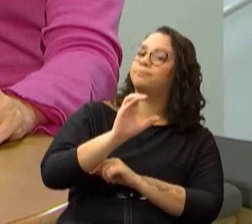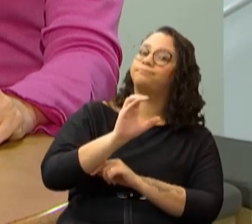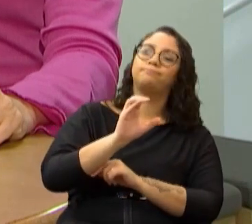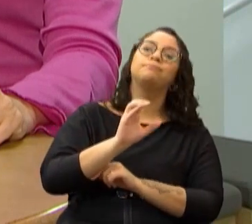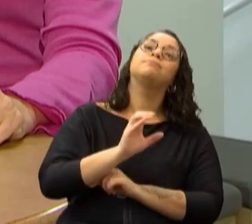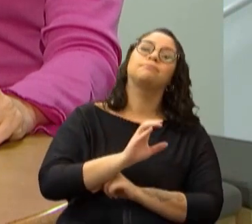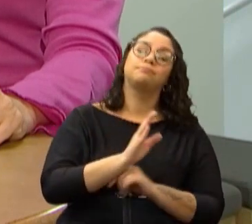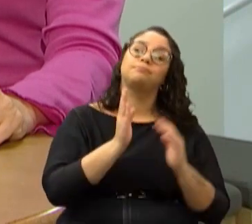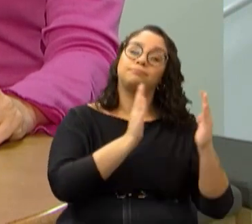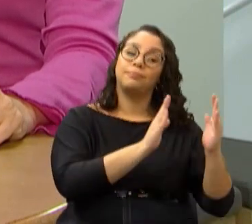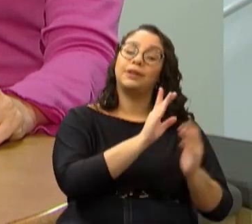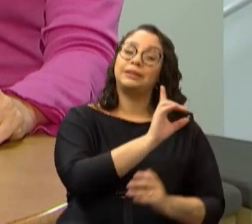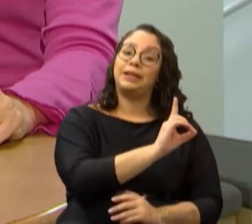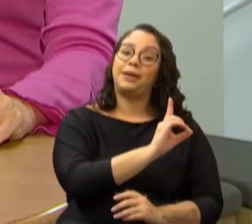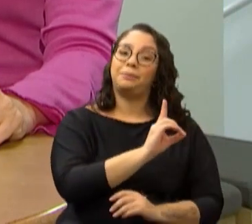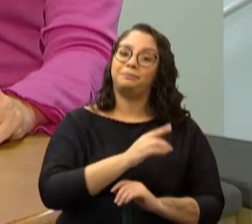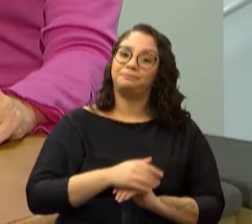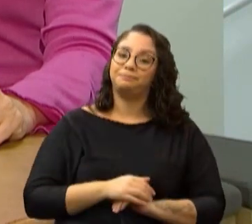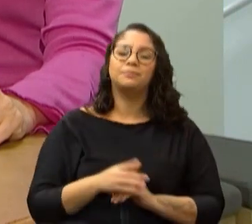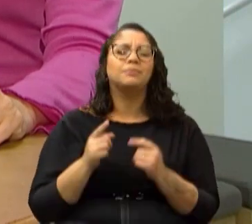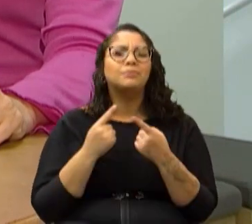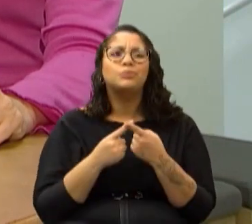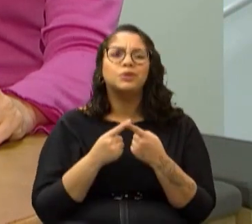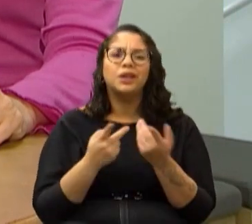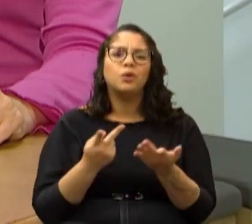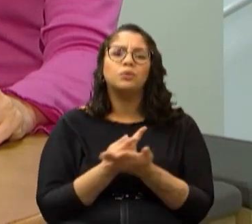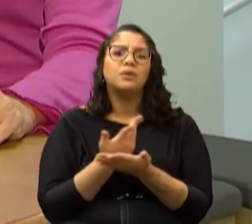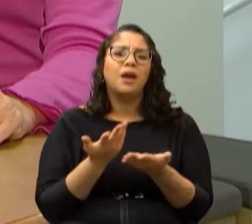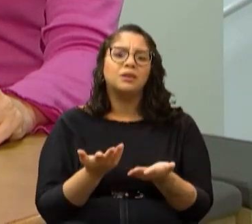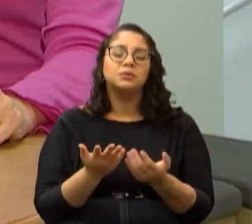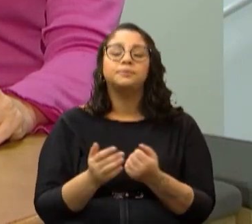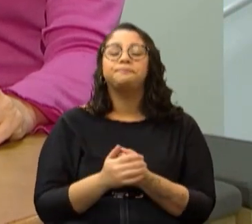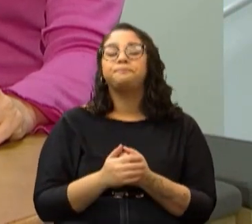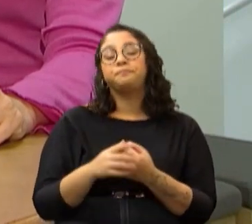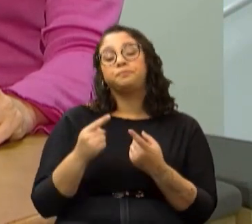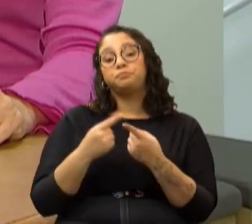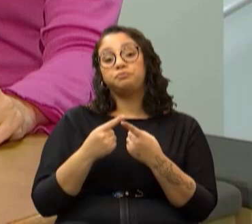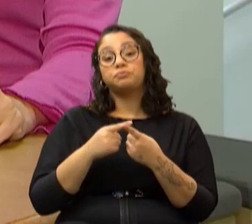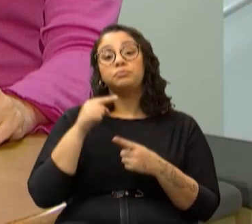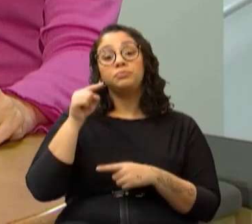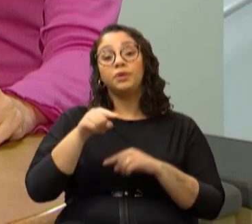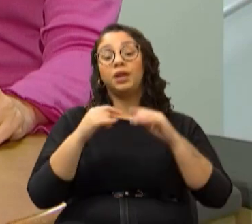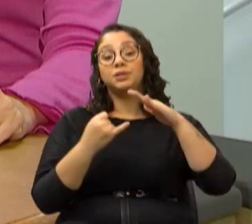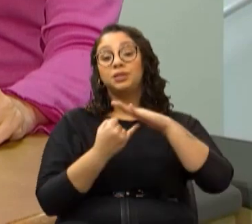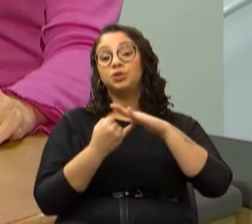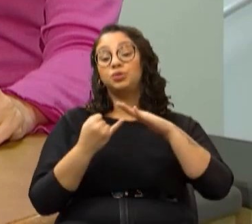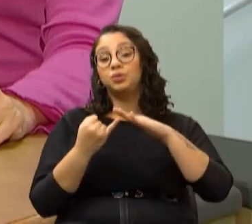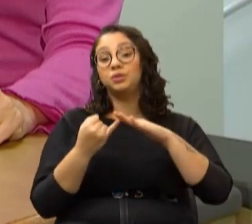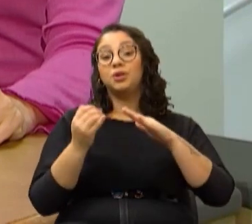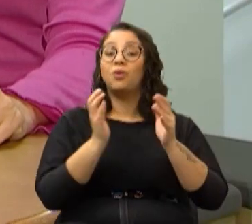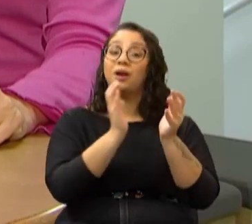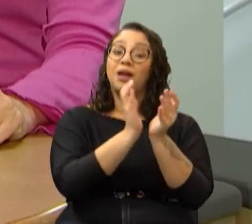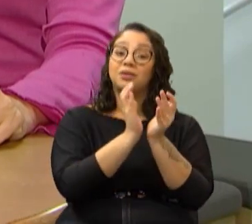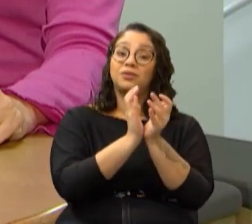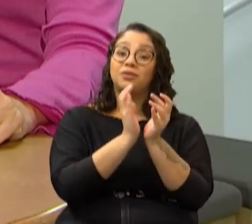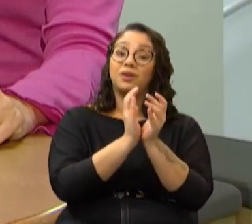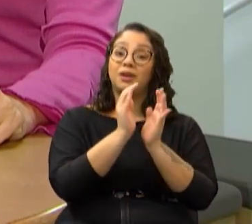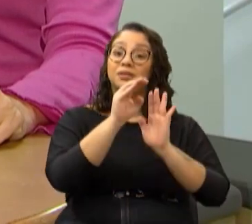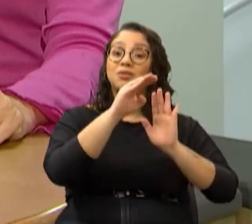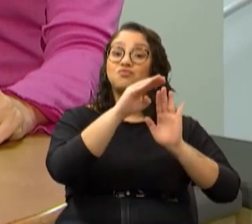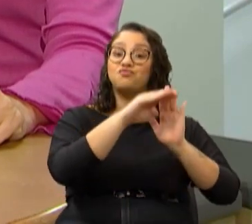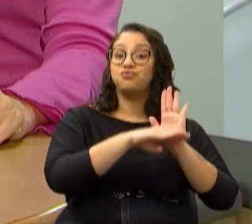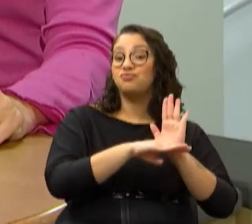letra B, nem de letra C. Muito provavelmente ela será um D. Por que isso acontece? Porque aquela instituição financeira ela